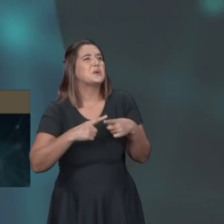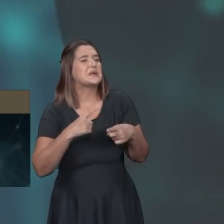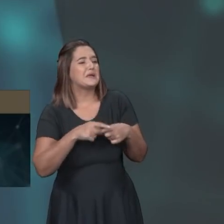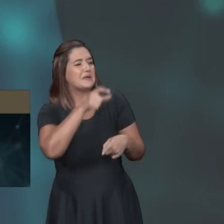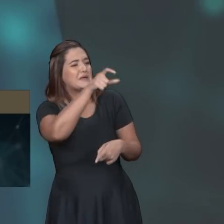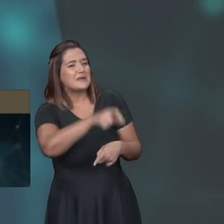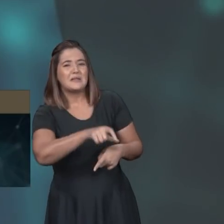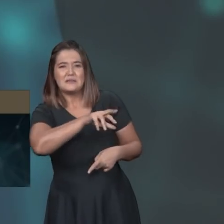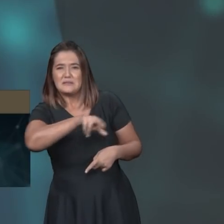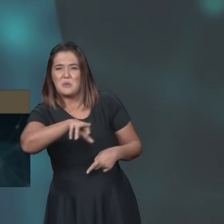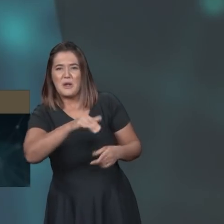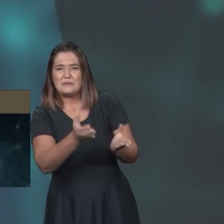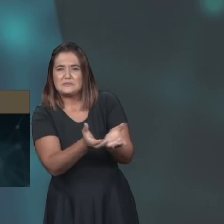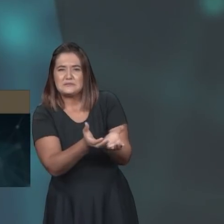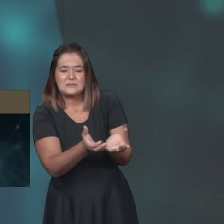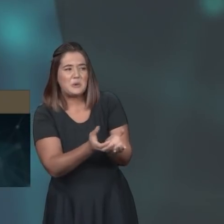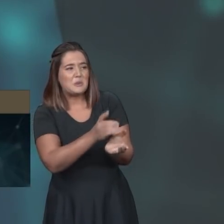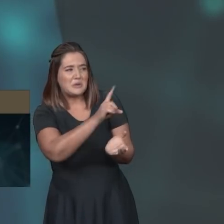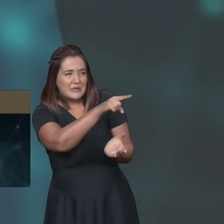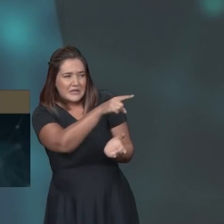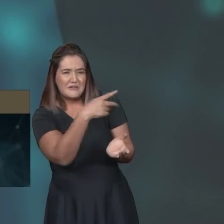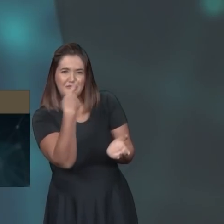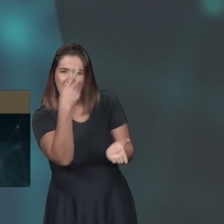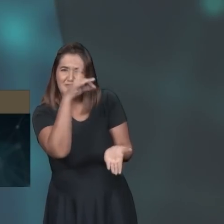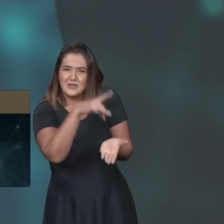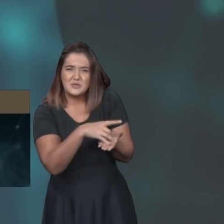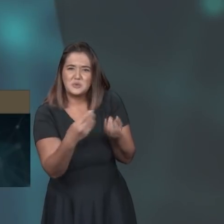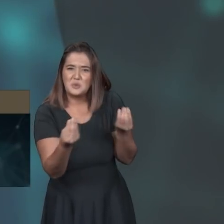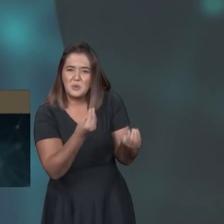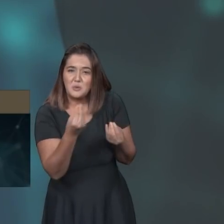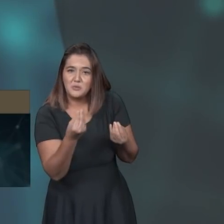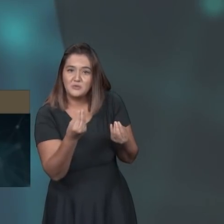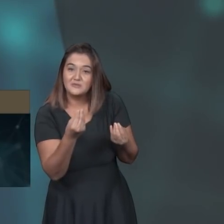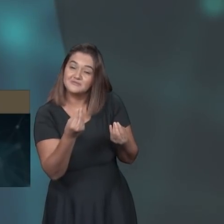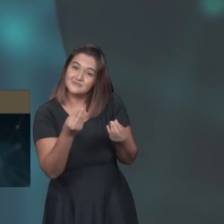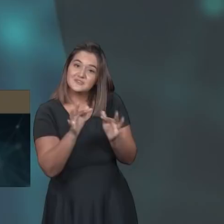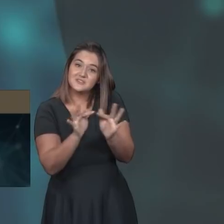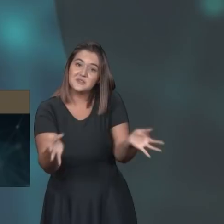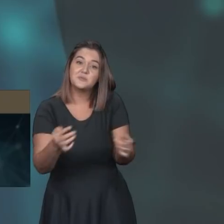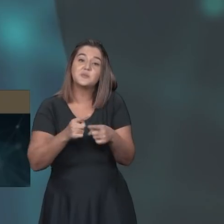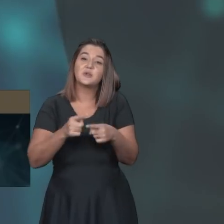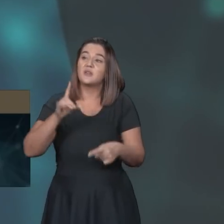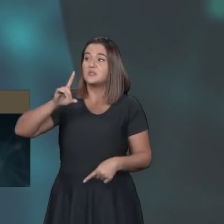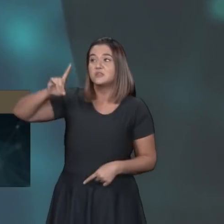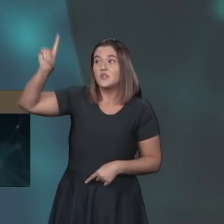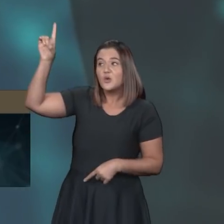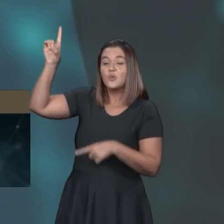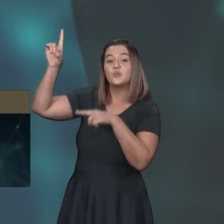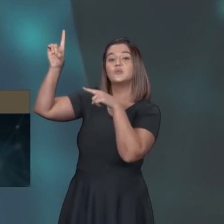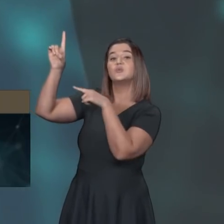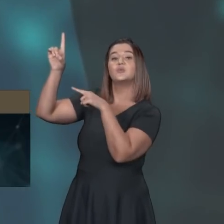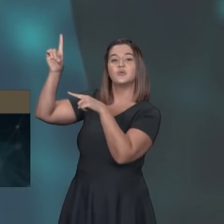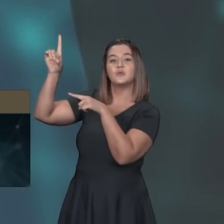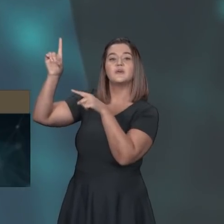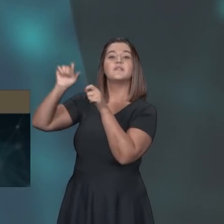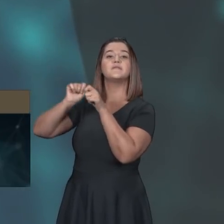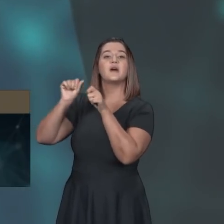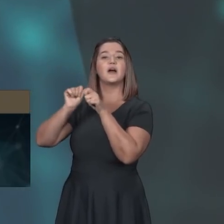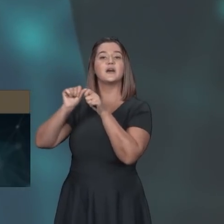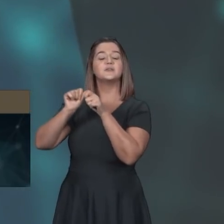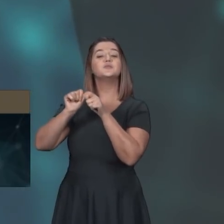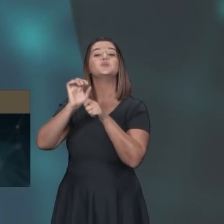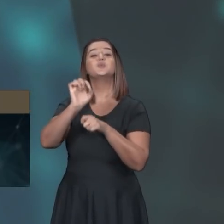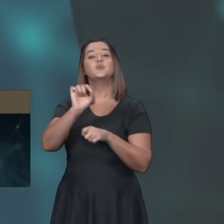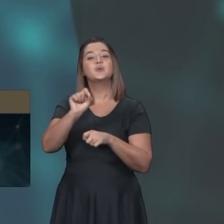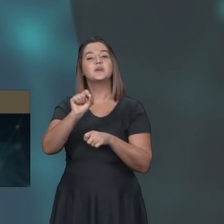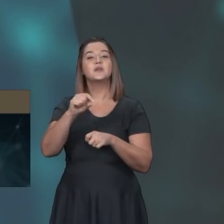para expressar uma verdade? Muito simples. Porque Deus faz justamente o que nós na TV Novo